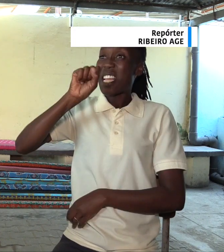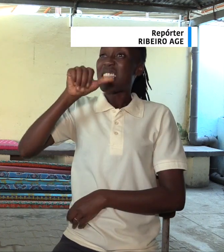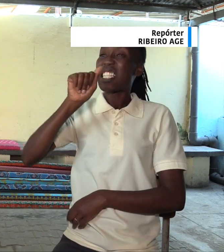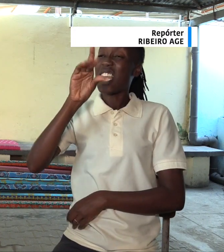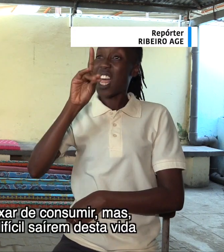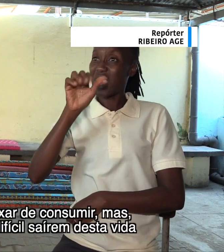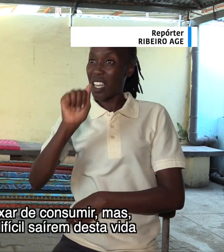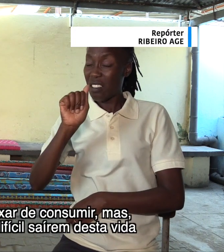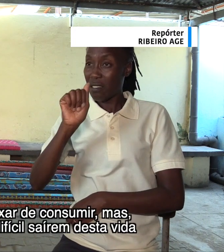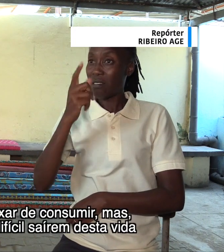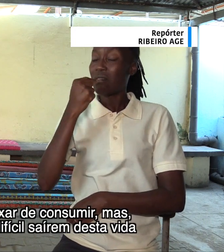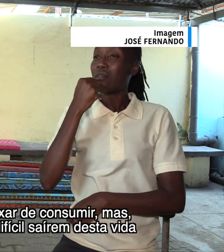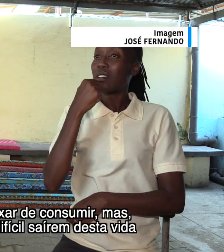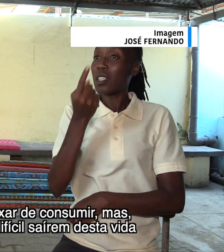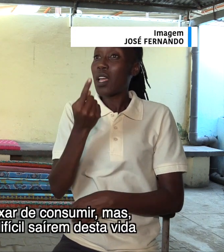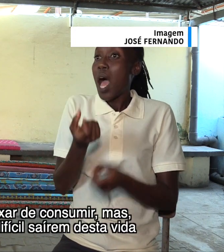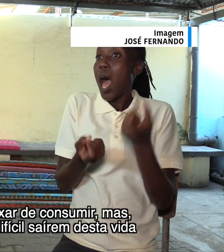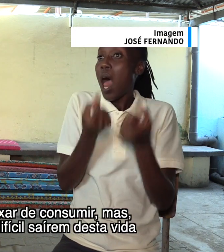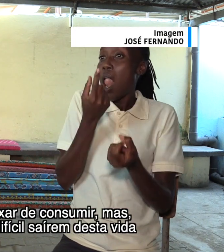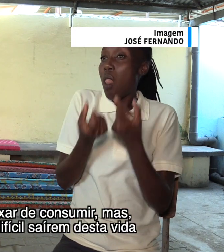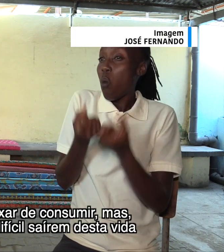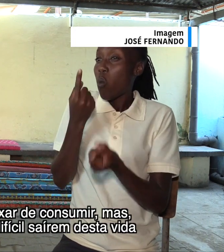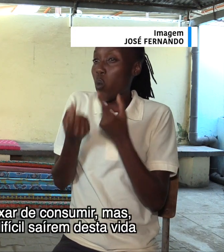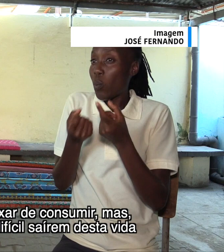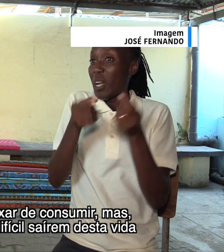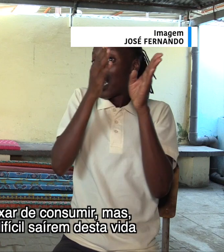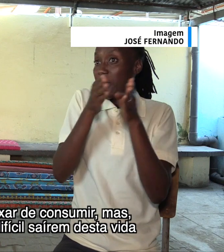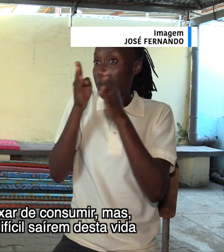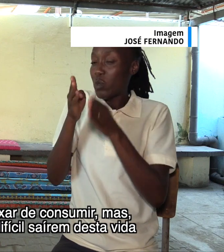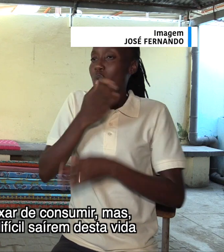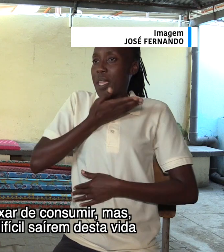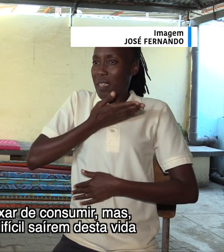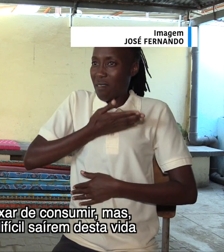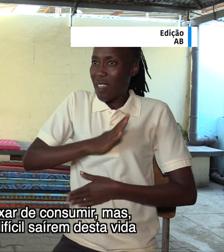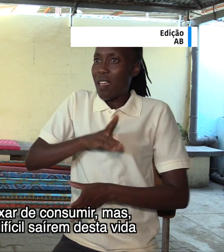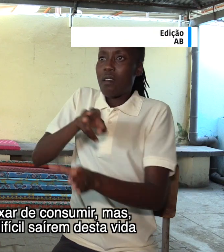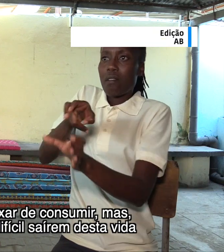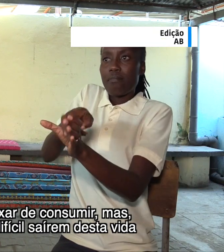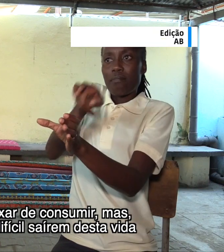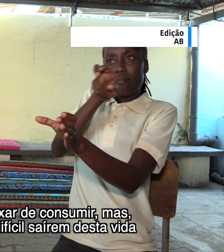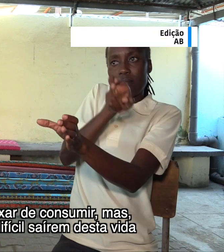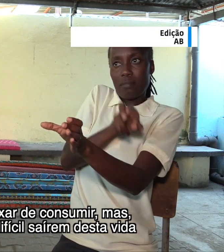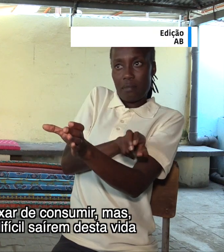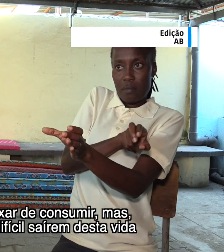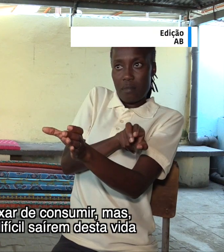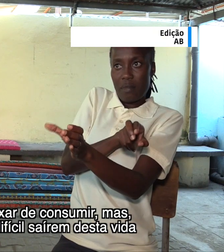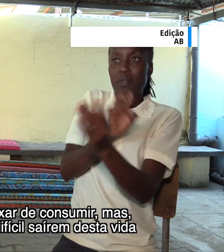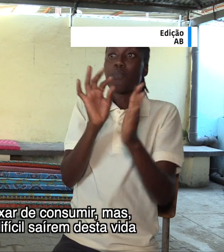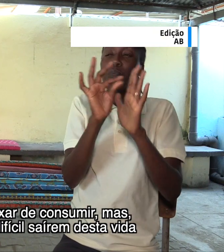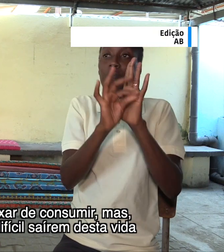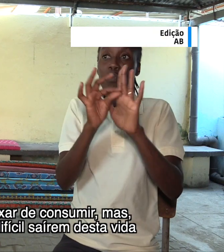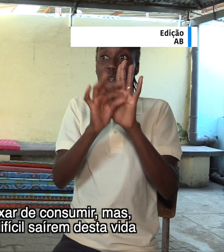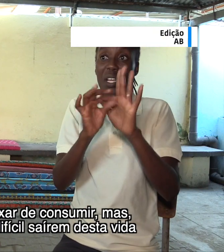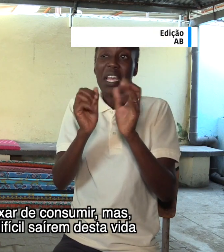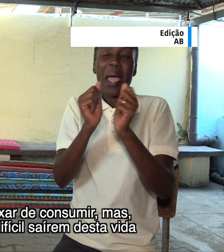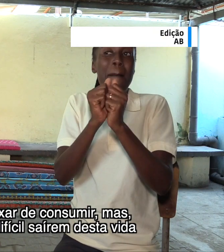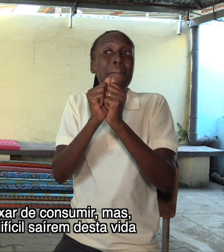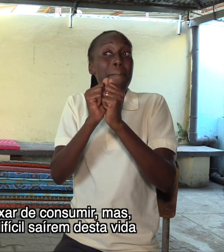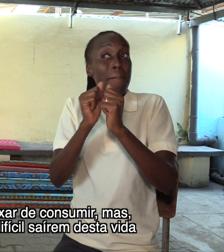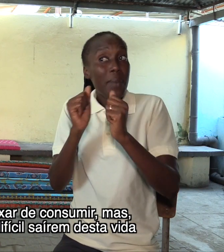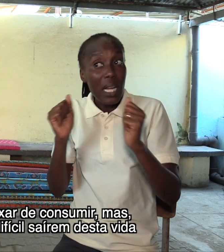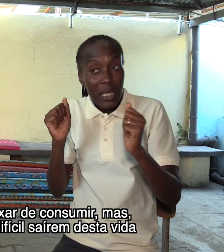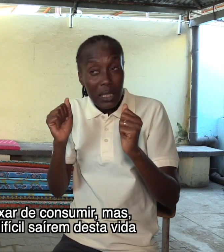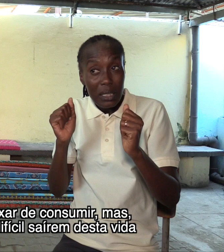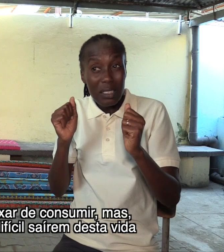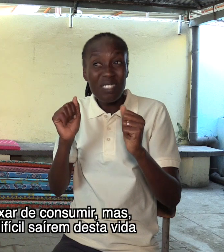Alguns querem deixar de consumir, mas, infelizmente,